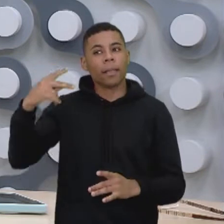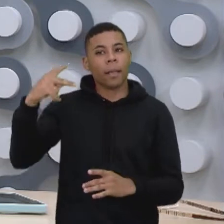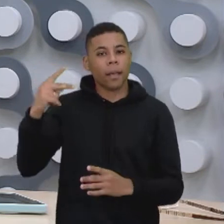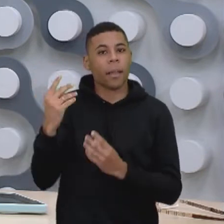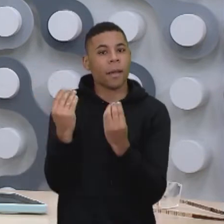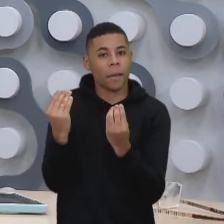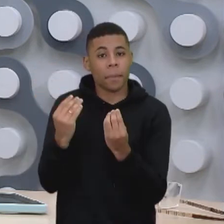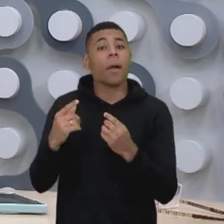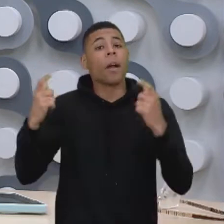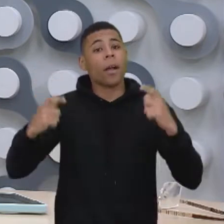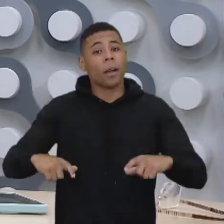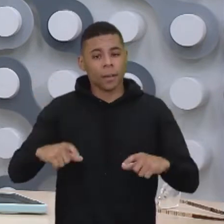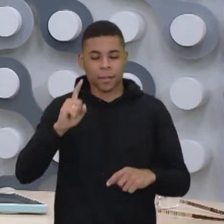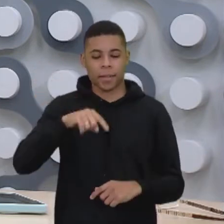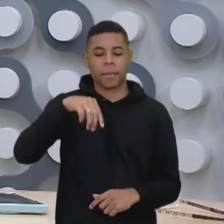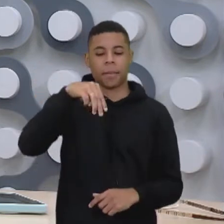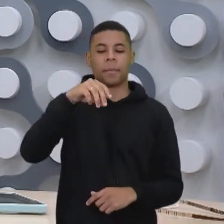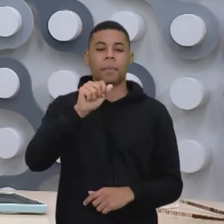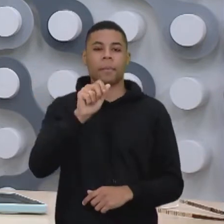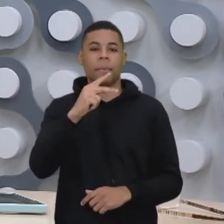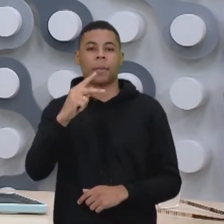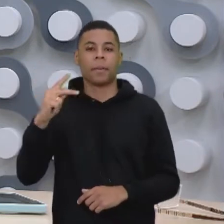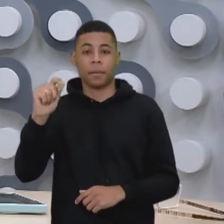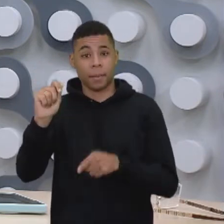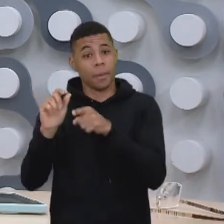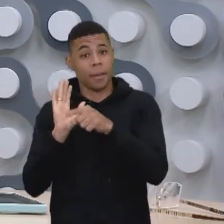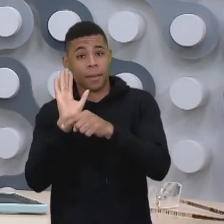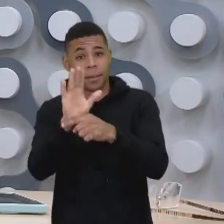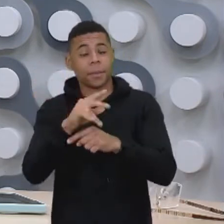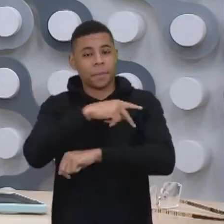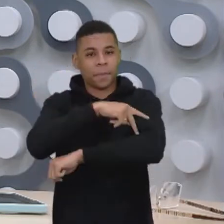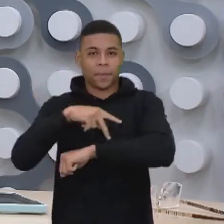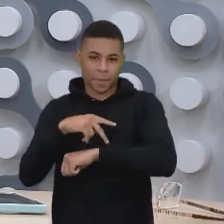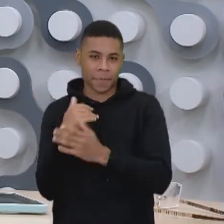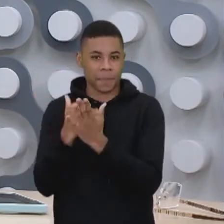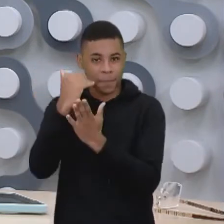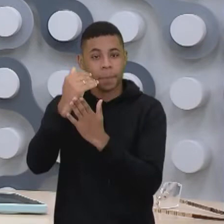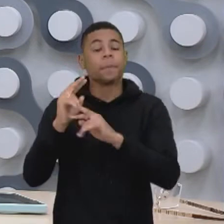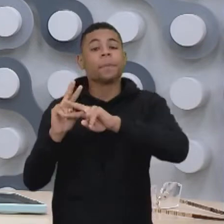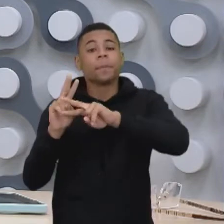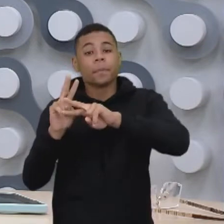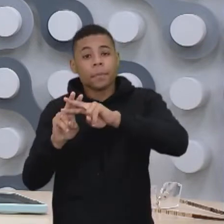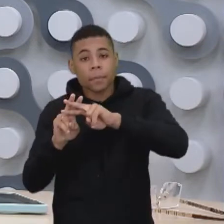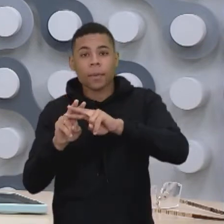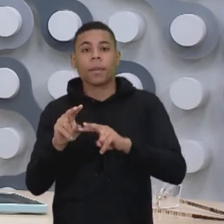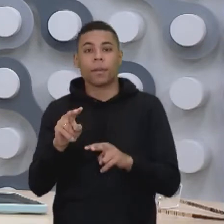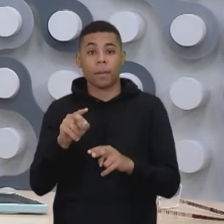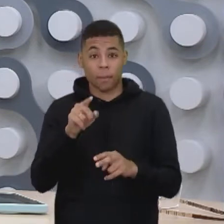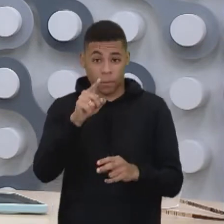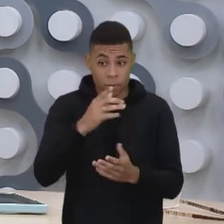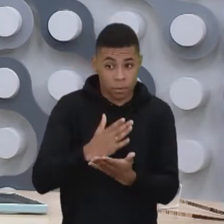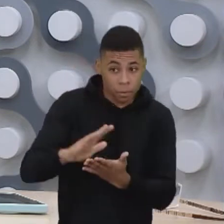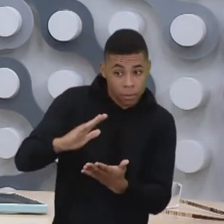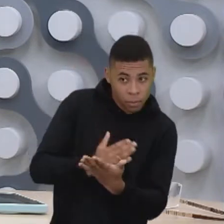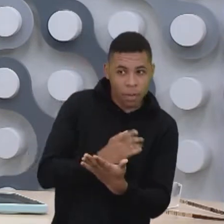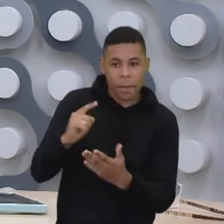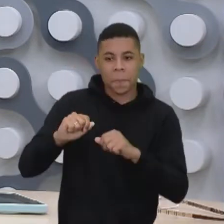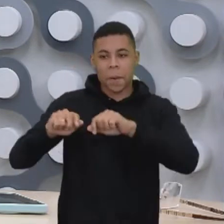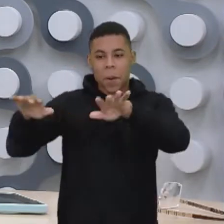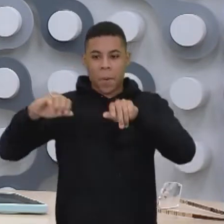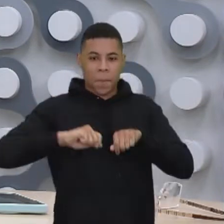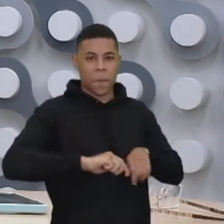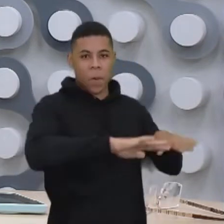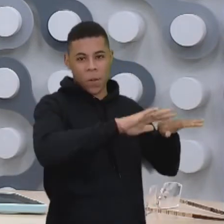habilidades no mapa, que é o material de apoio pedagógico aí do hashtag Quem Divide Multiplica. Vamos ver